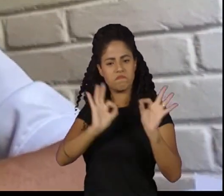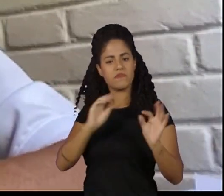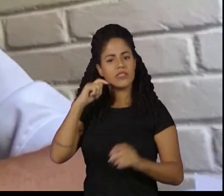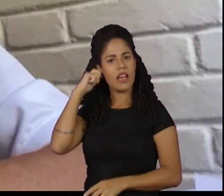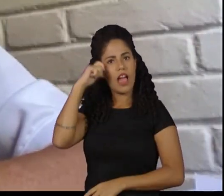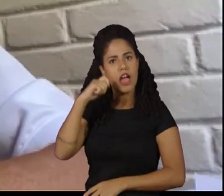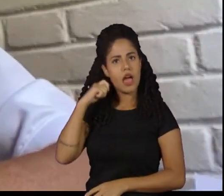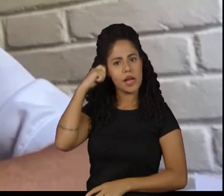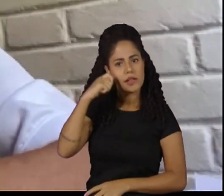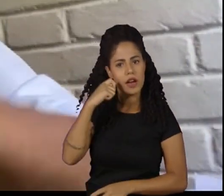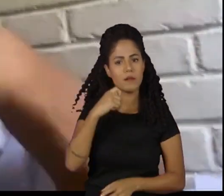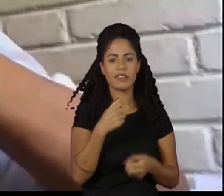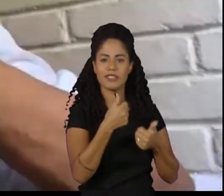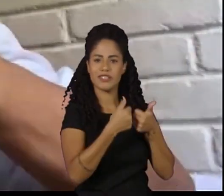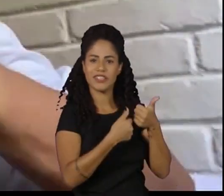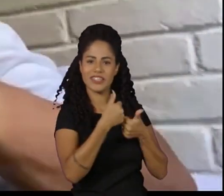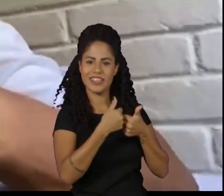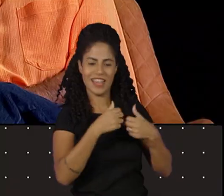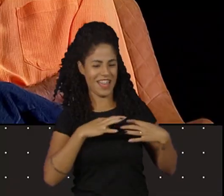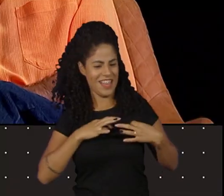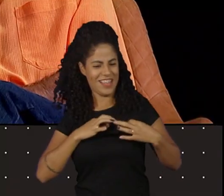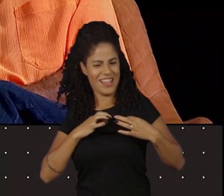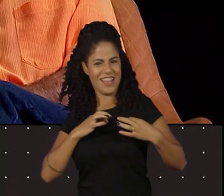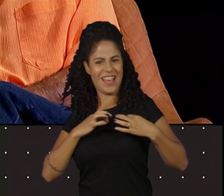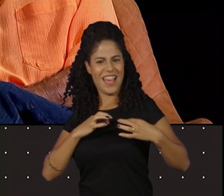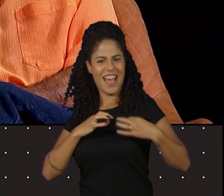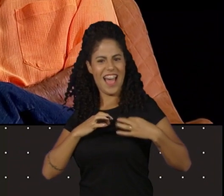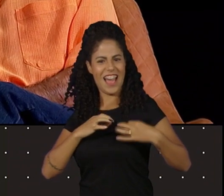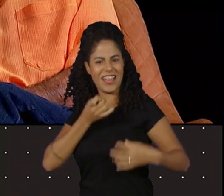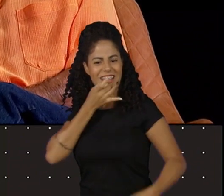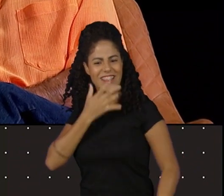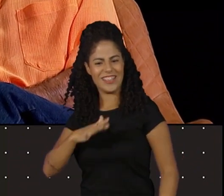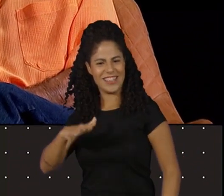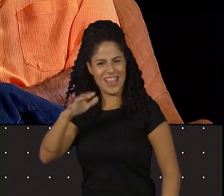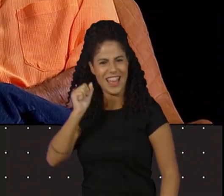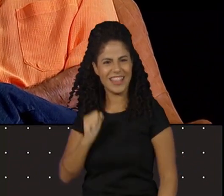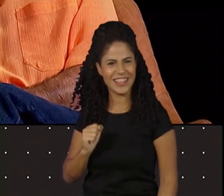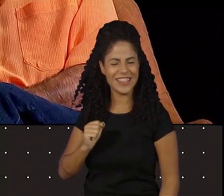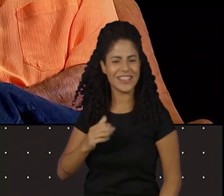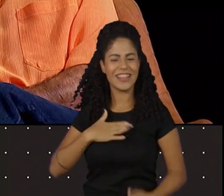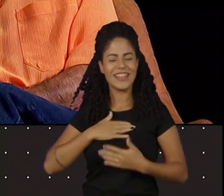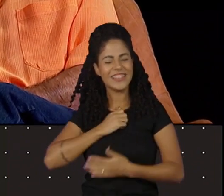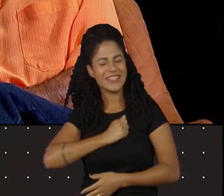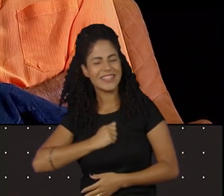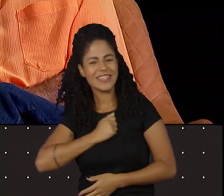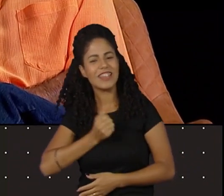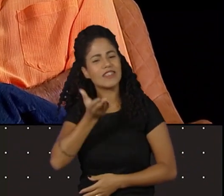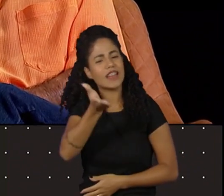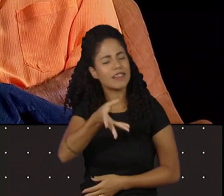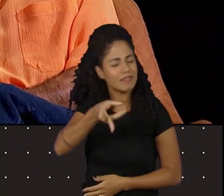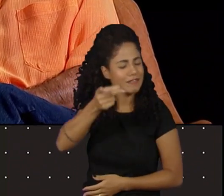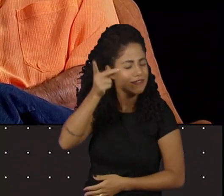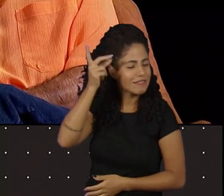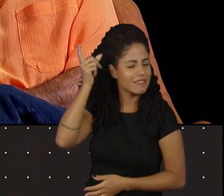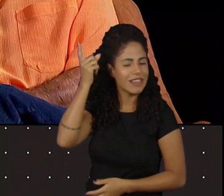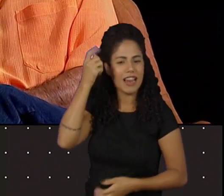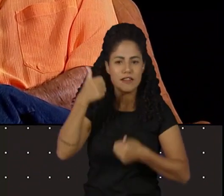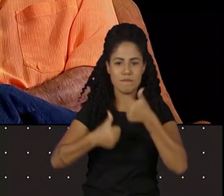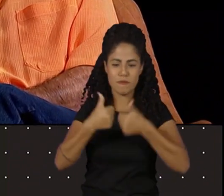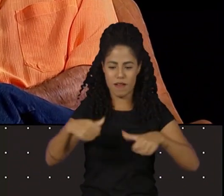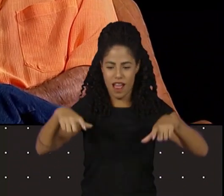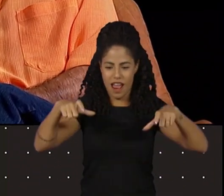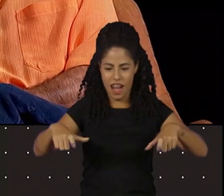teria sido jogador de futebol. Estou aqui fazendo uma provocação para você, Bredinha. Saudade do nosso tempo de futebol, que a gente